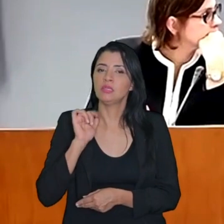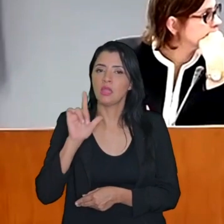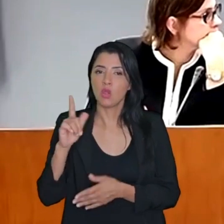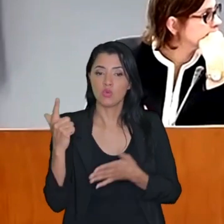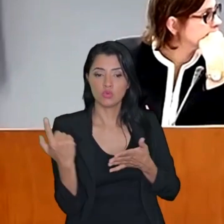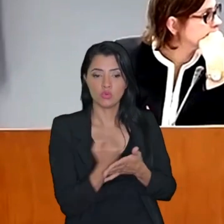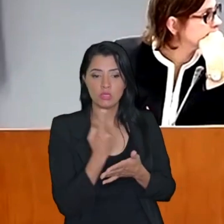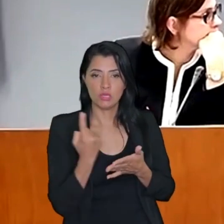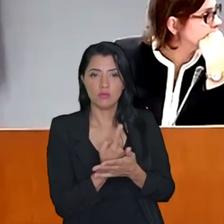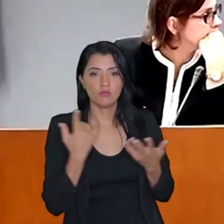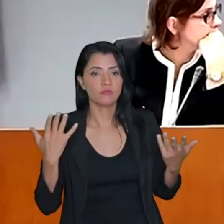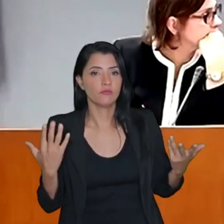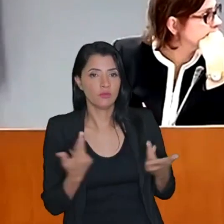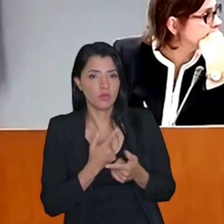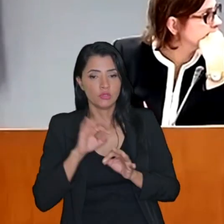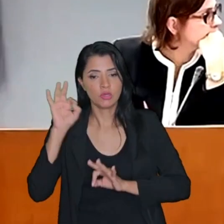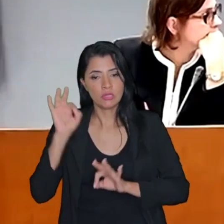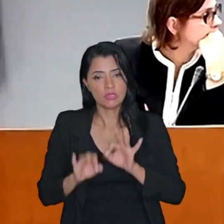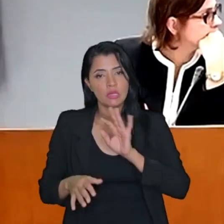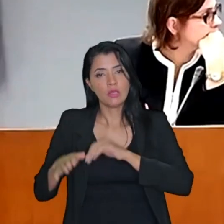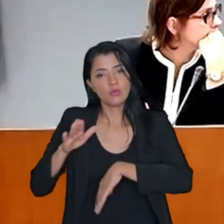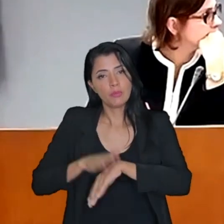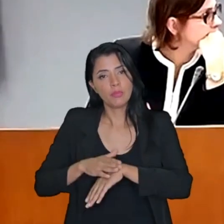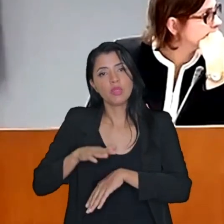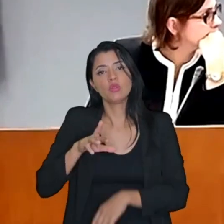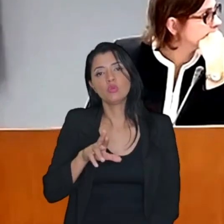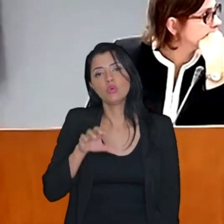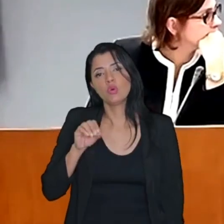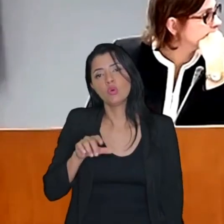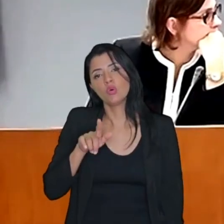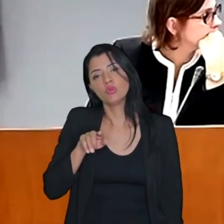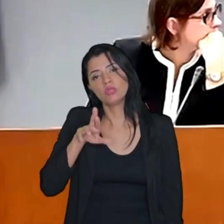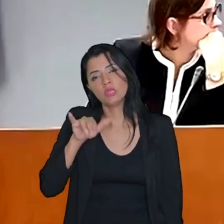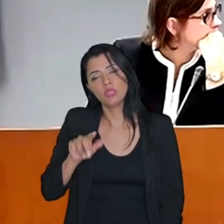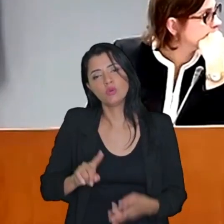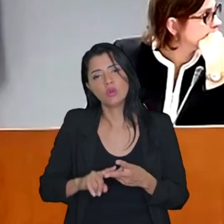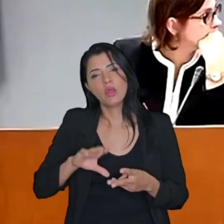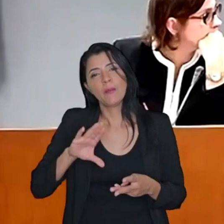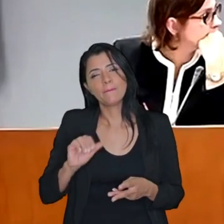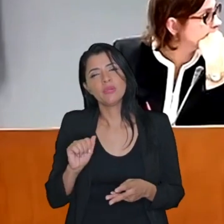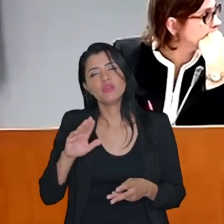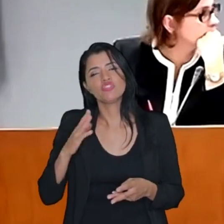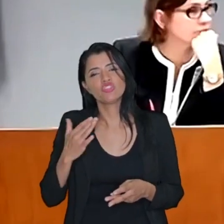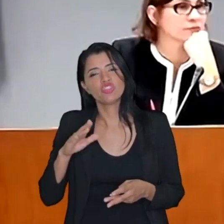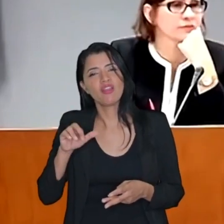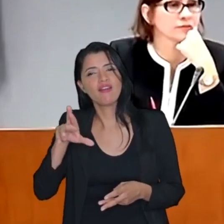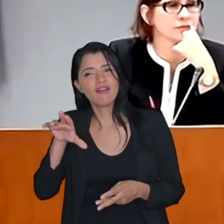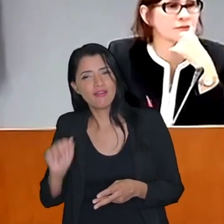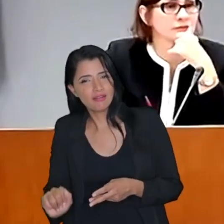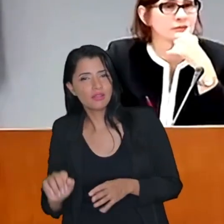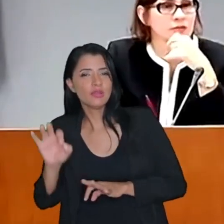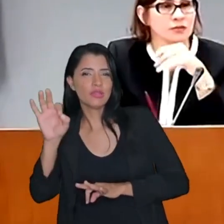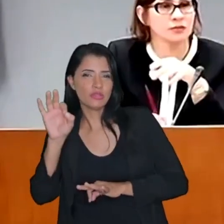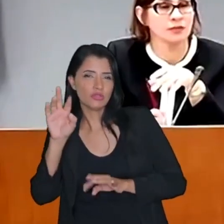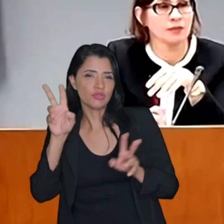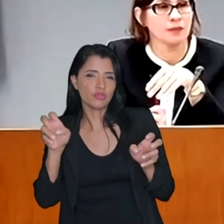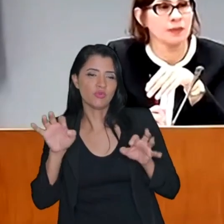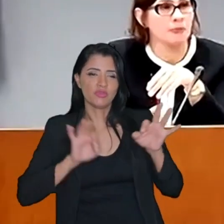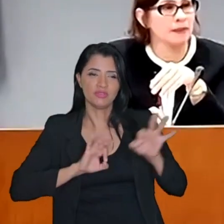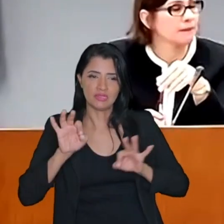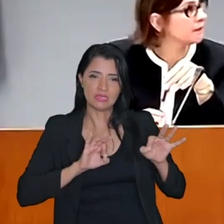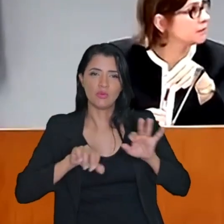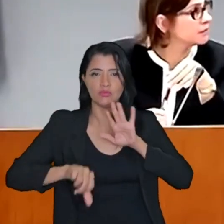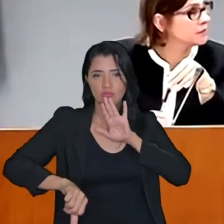livro, aliás, fantástico, organizado pelo Rodrigo, pelo Bechara e pelo Daniel Salgado, sobre organizações criminosas, foi